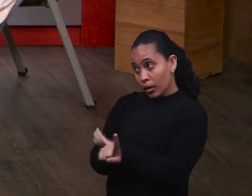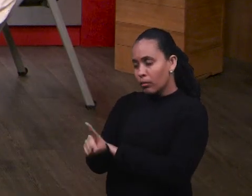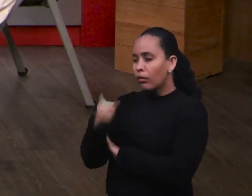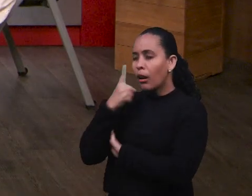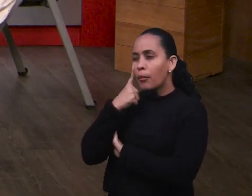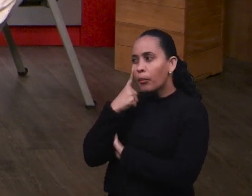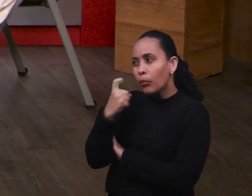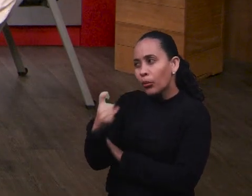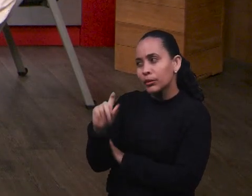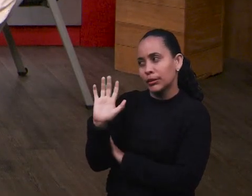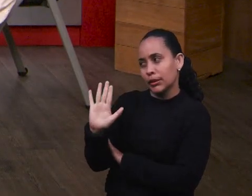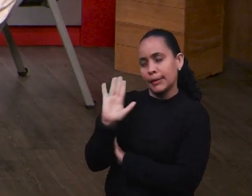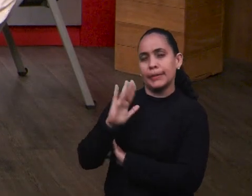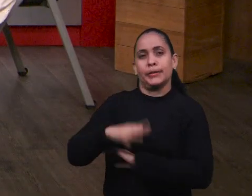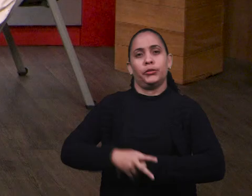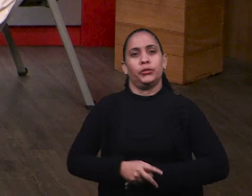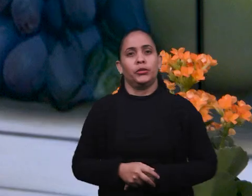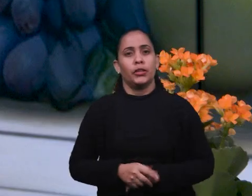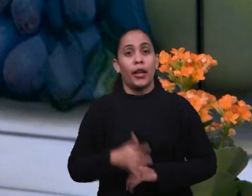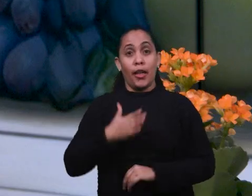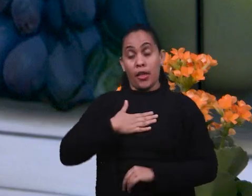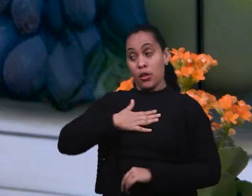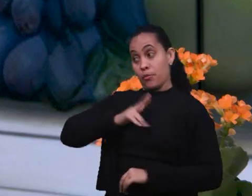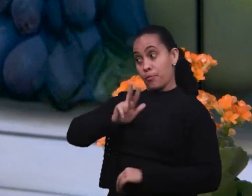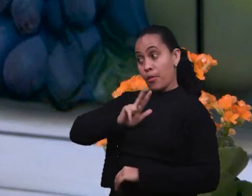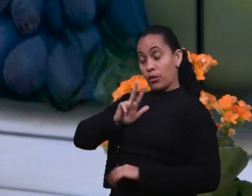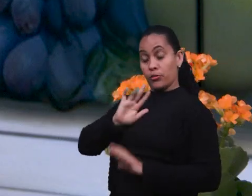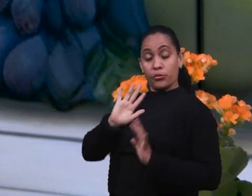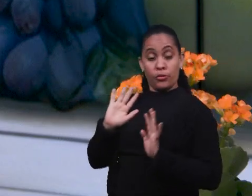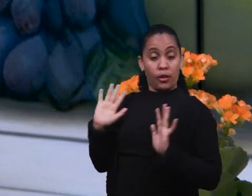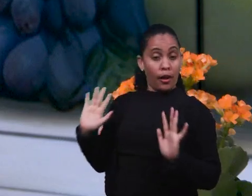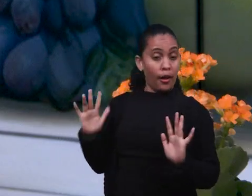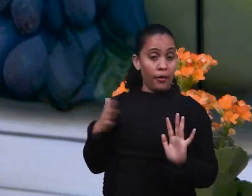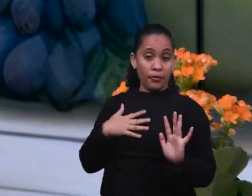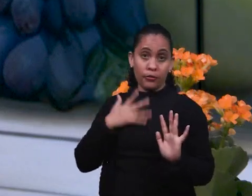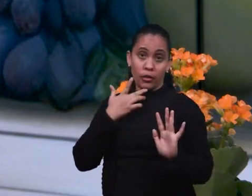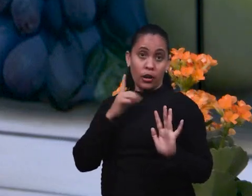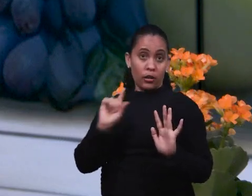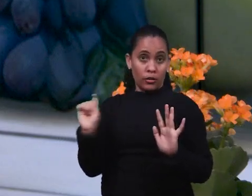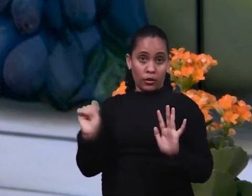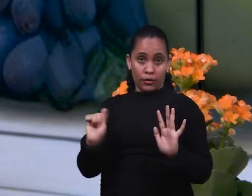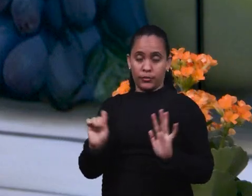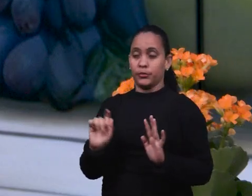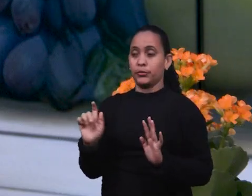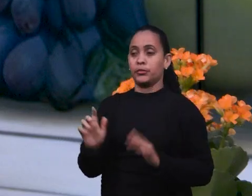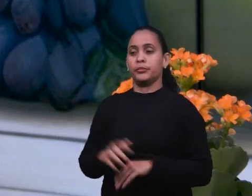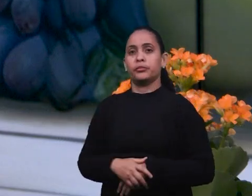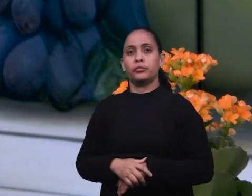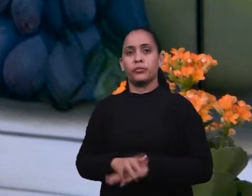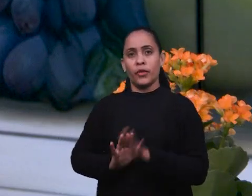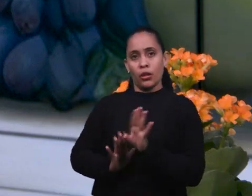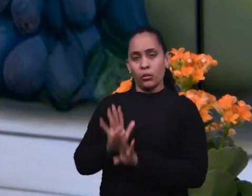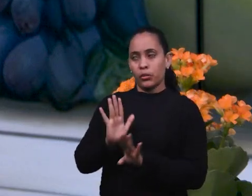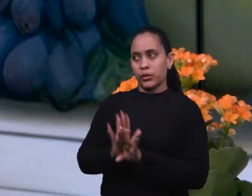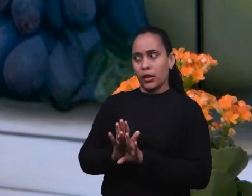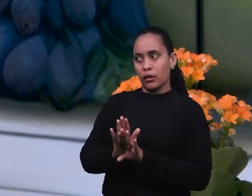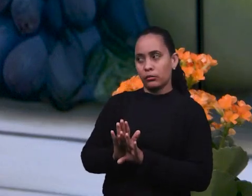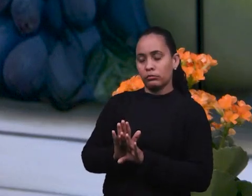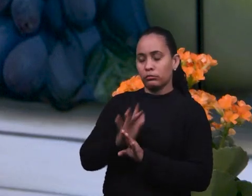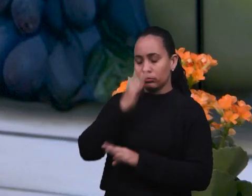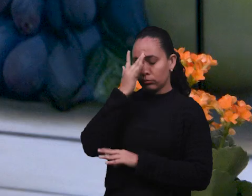bastante interessante. Eu, particularmente, eu não recomendo isso para os meus pacientes, né? Por